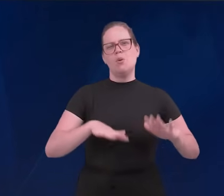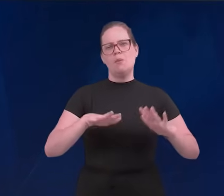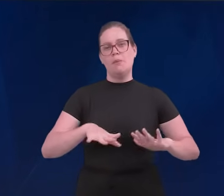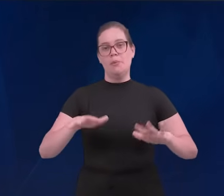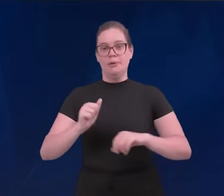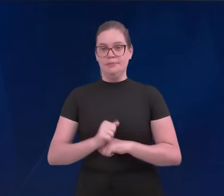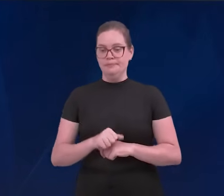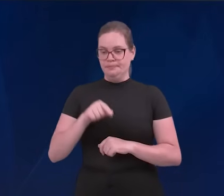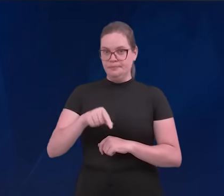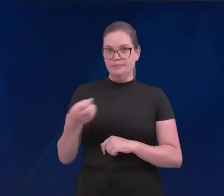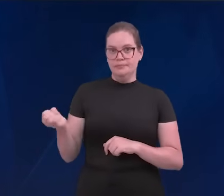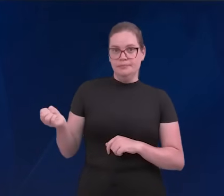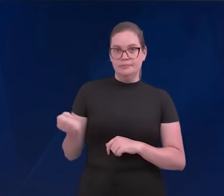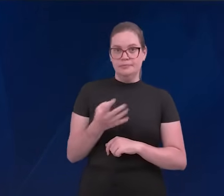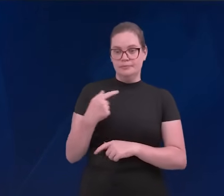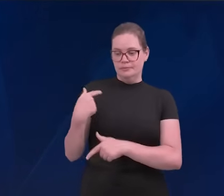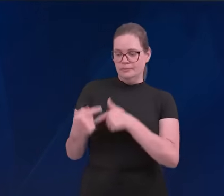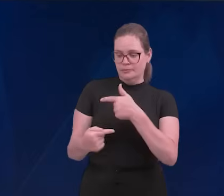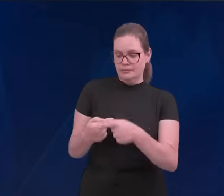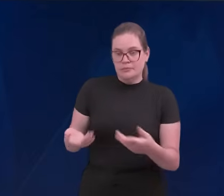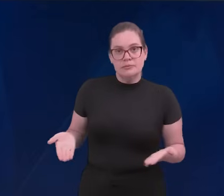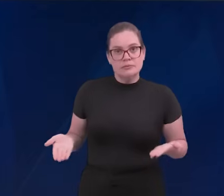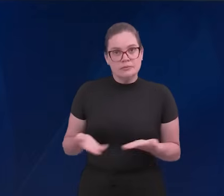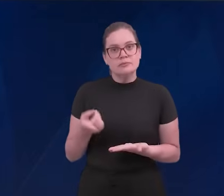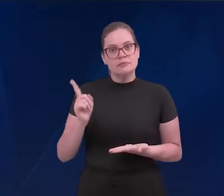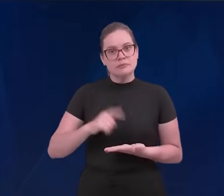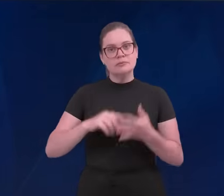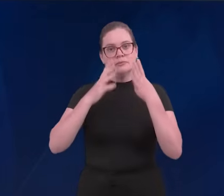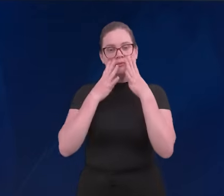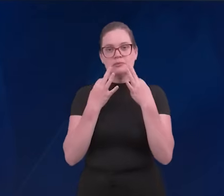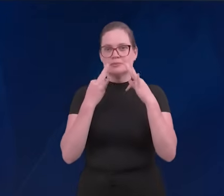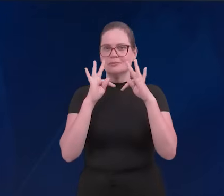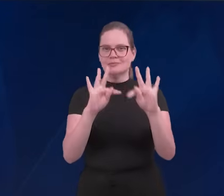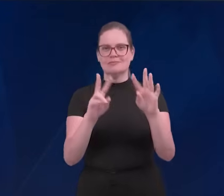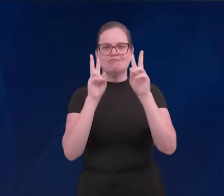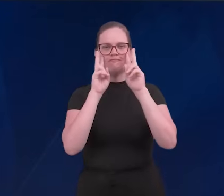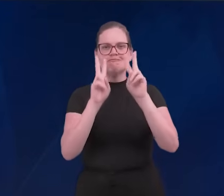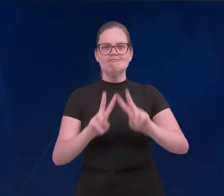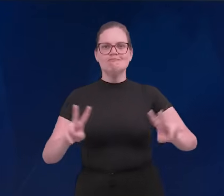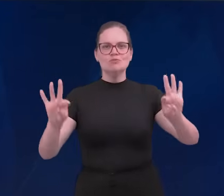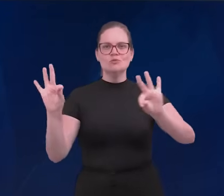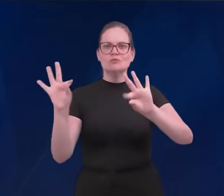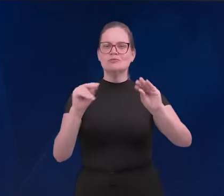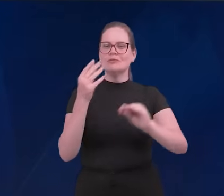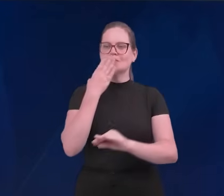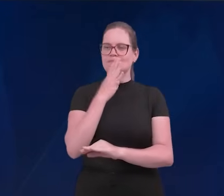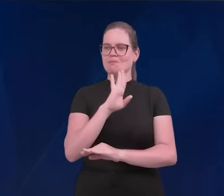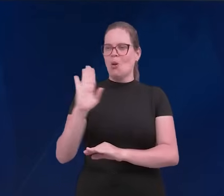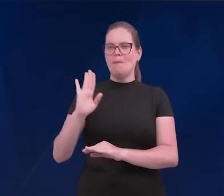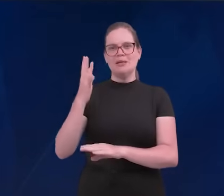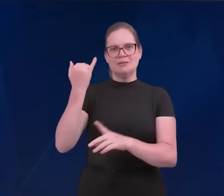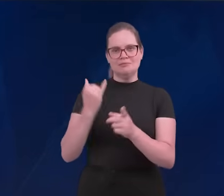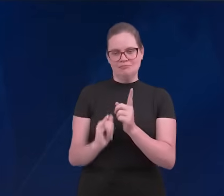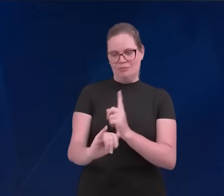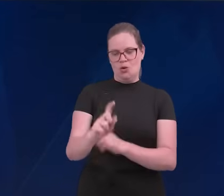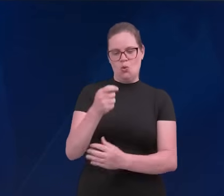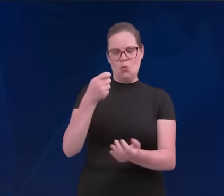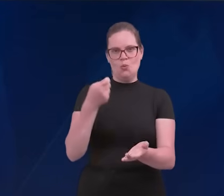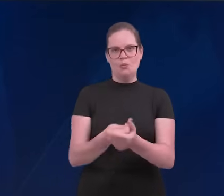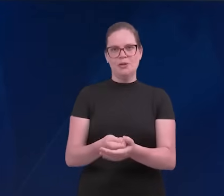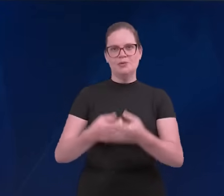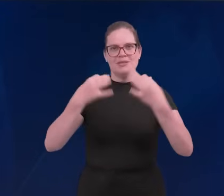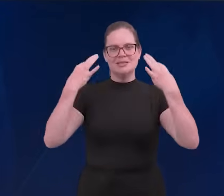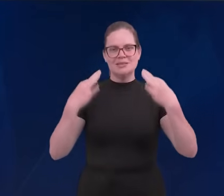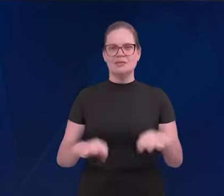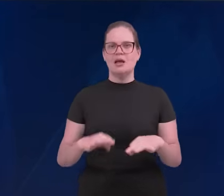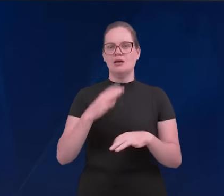nova geração era agora testemunha ocular de todas as promessas feitas por Deus